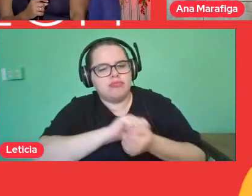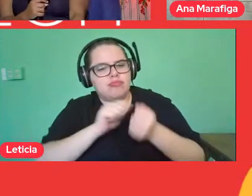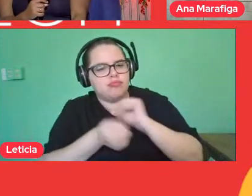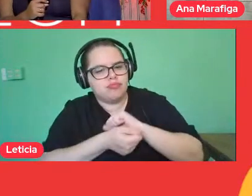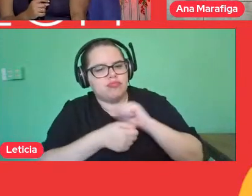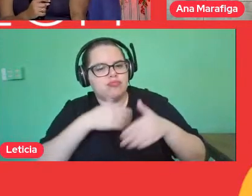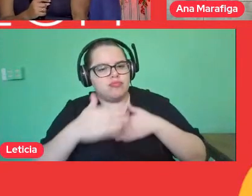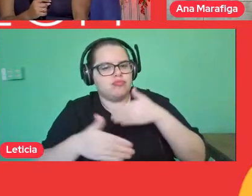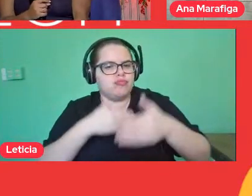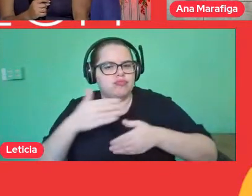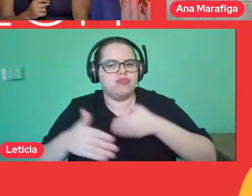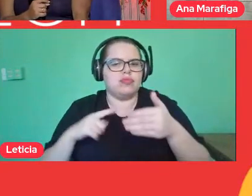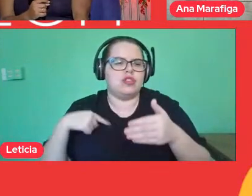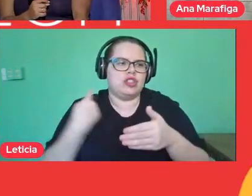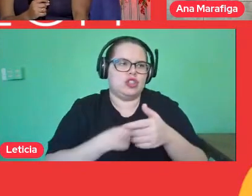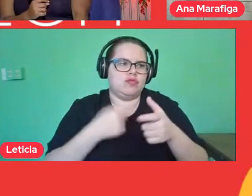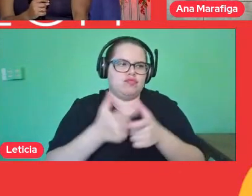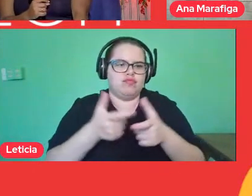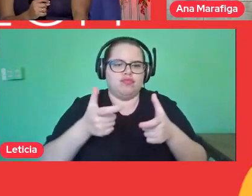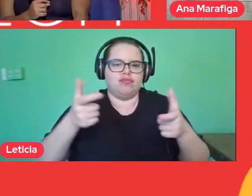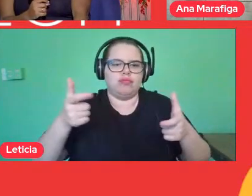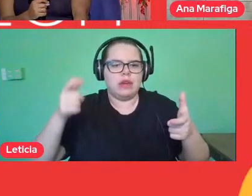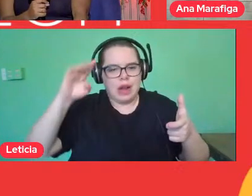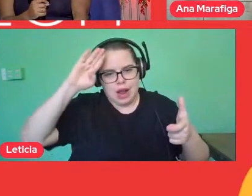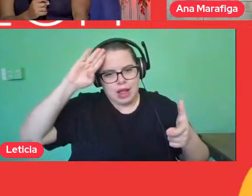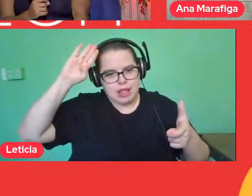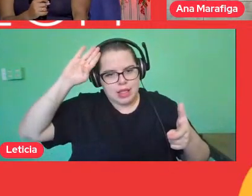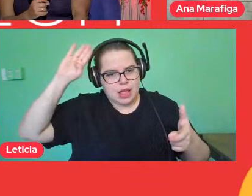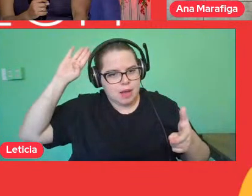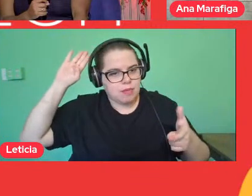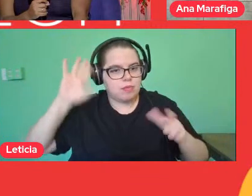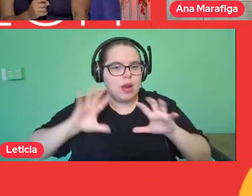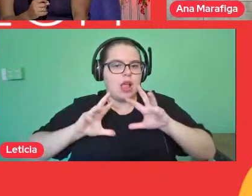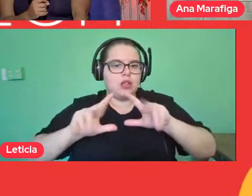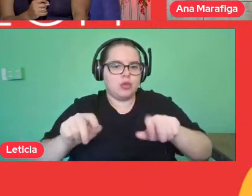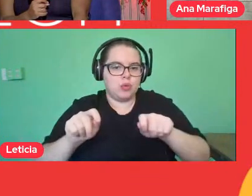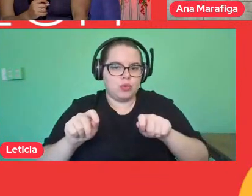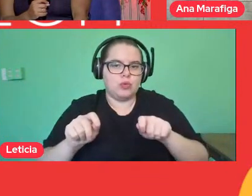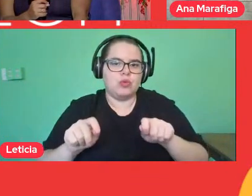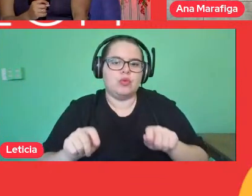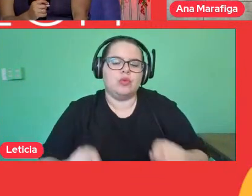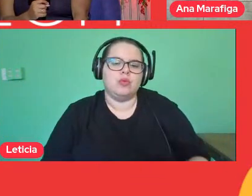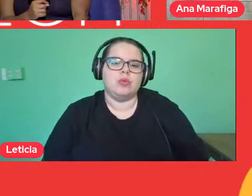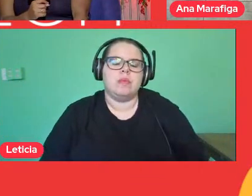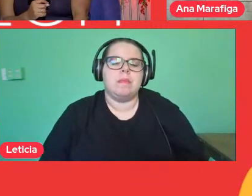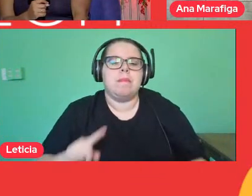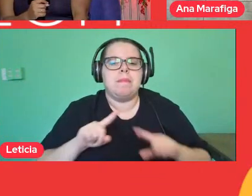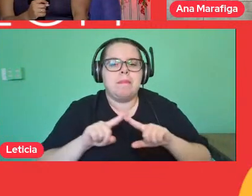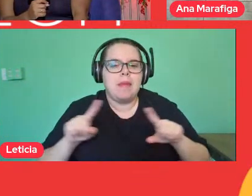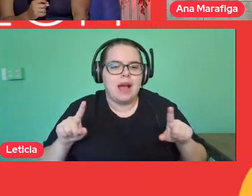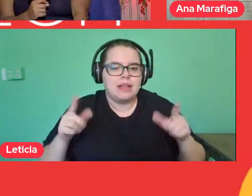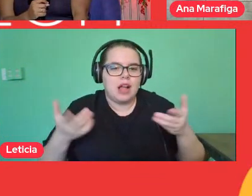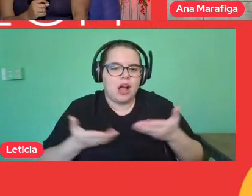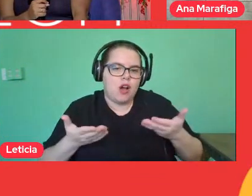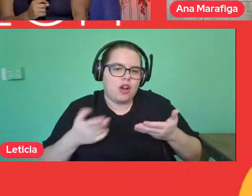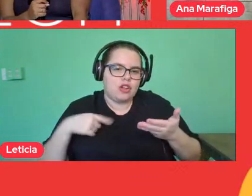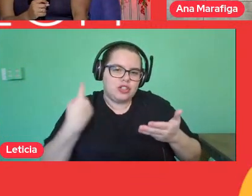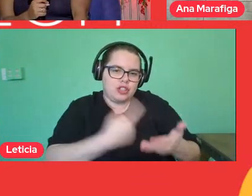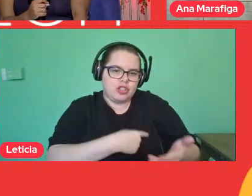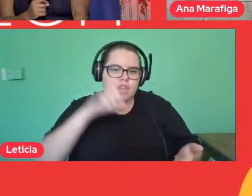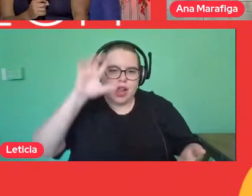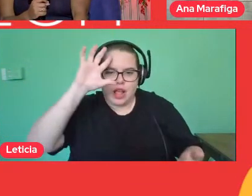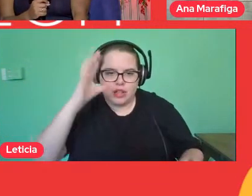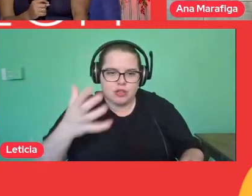adaptando conforme a gente foi crescendo, e essa academia ela é uma academia para todos. Mas, recentemente, a gente resolveu criar